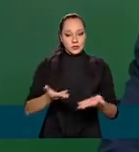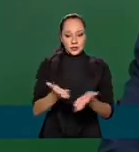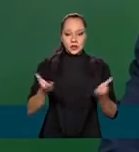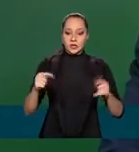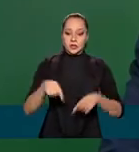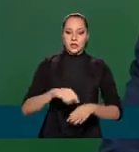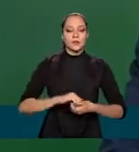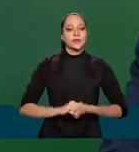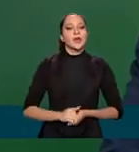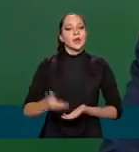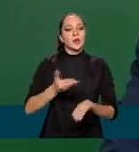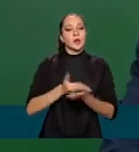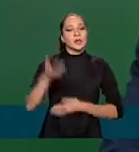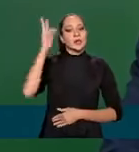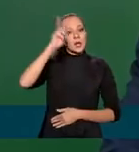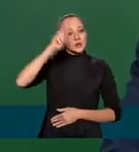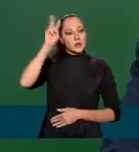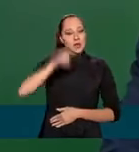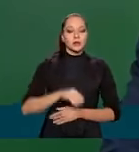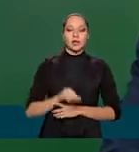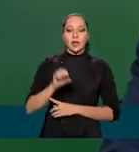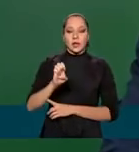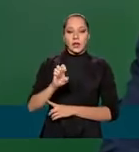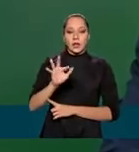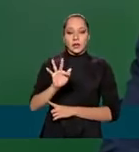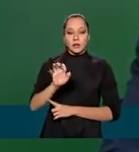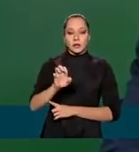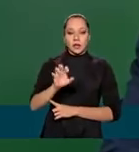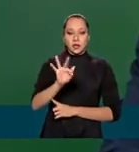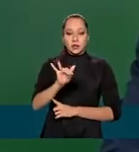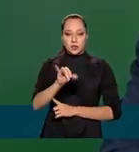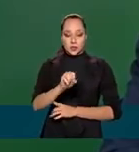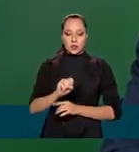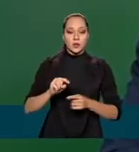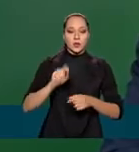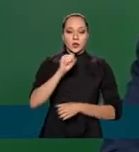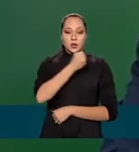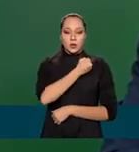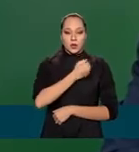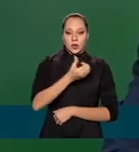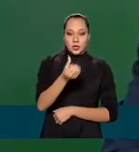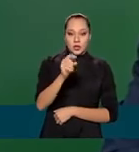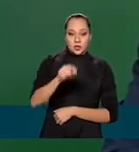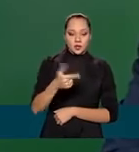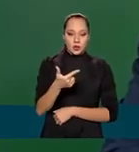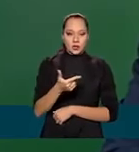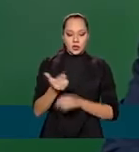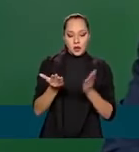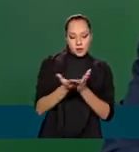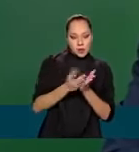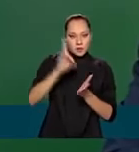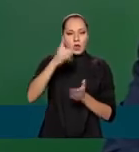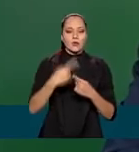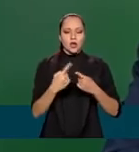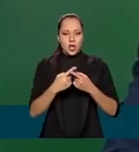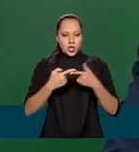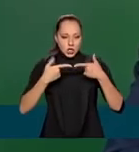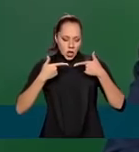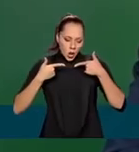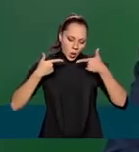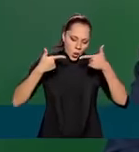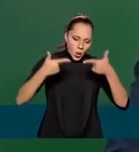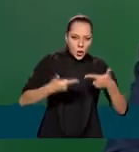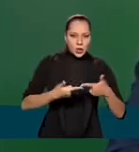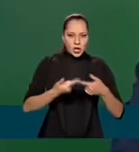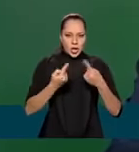eu quero começar a lembrando Efésios 6:12 é porque a nossa luta não é contra o sangue EA carne